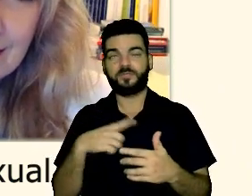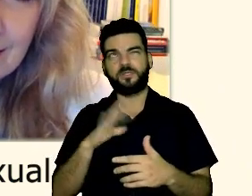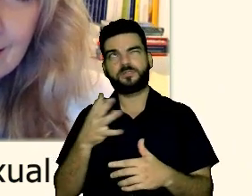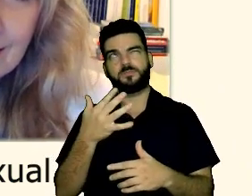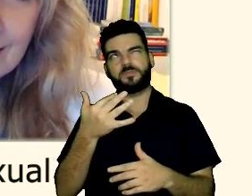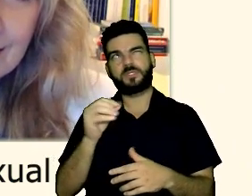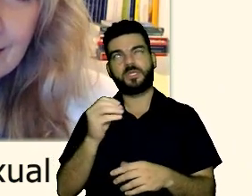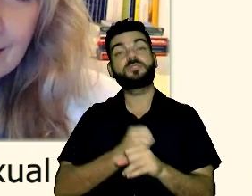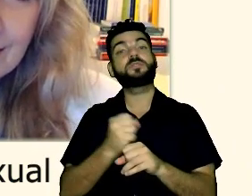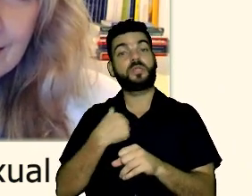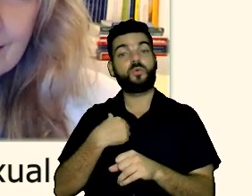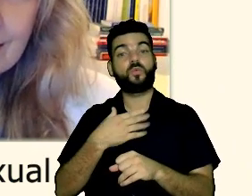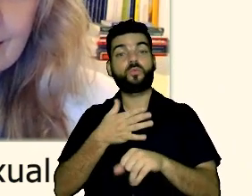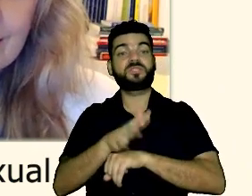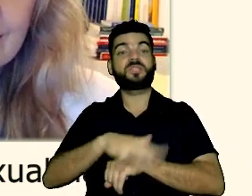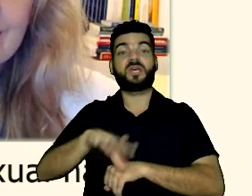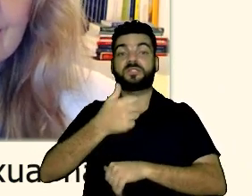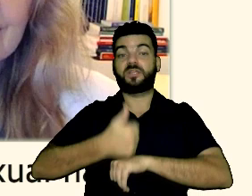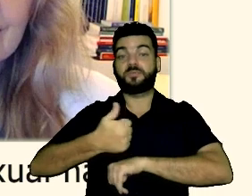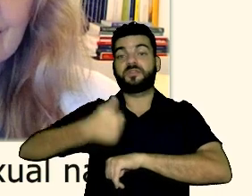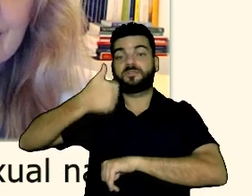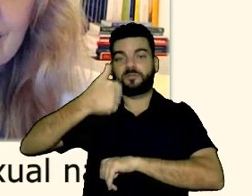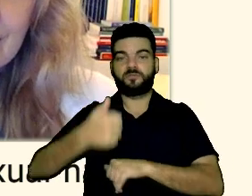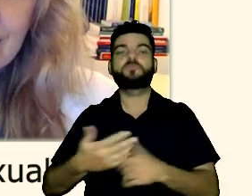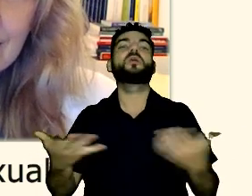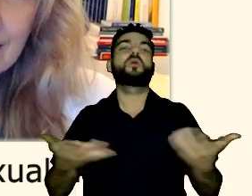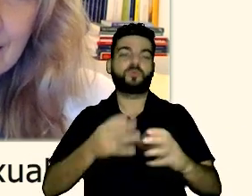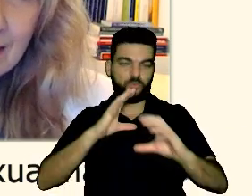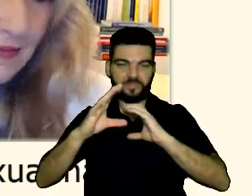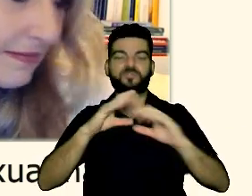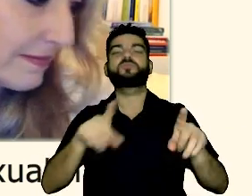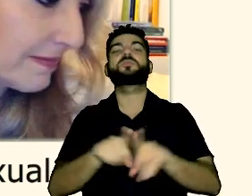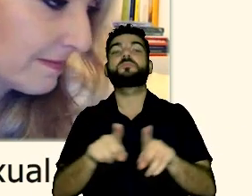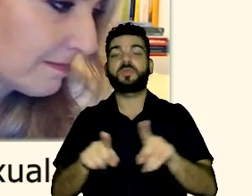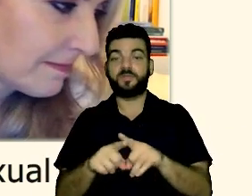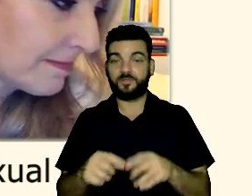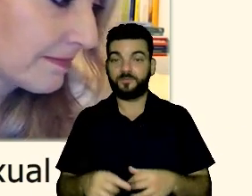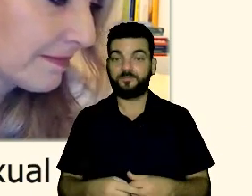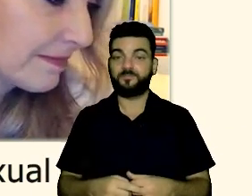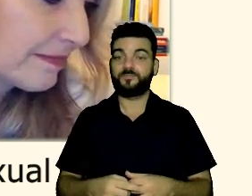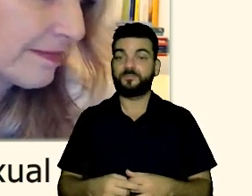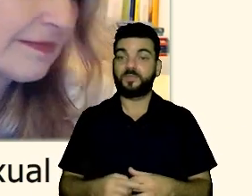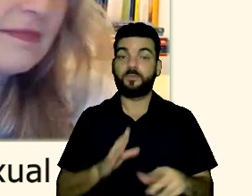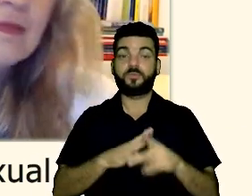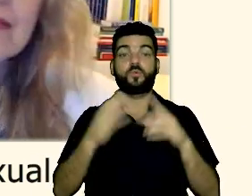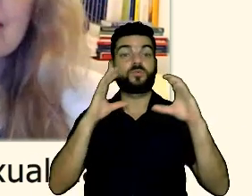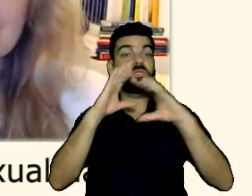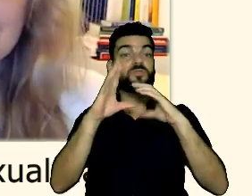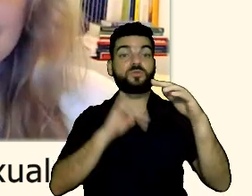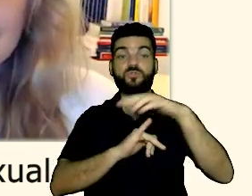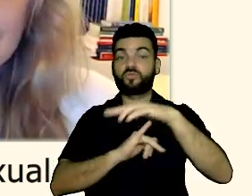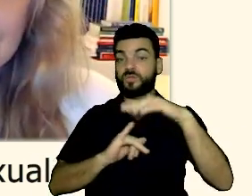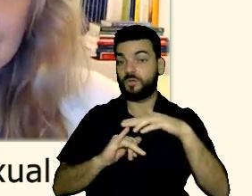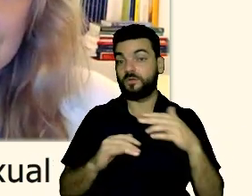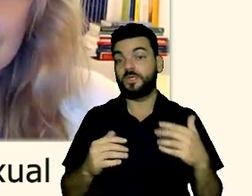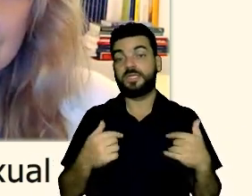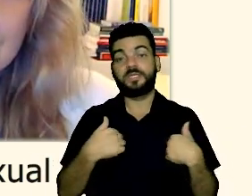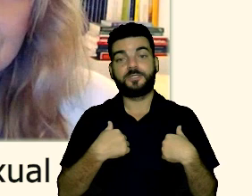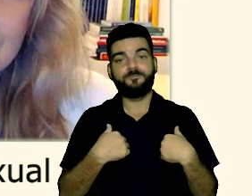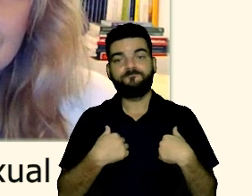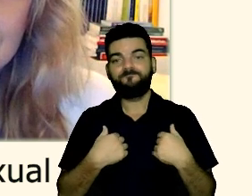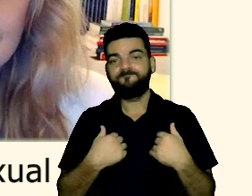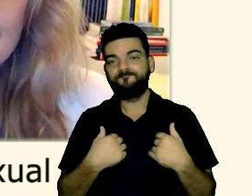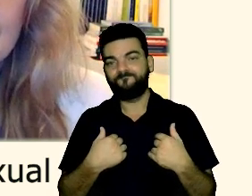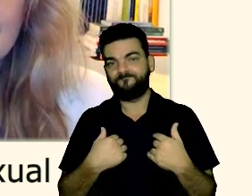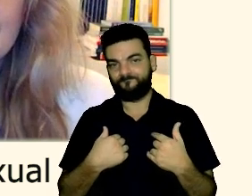com a nossa realidade da Justiça Federal. E como eu trabalho há cerca de 10 anos na Justiça, comecei na área de